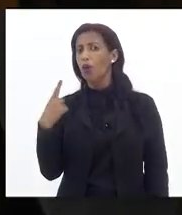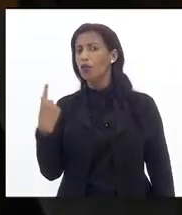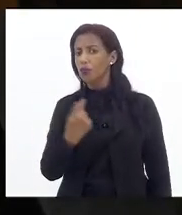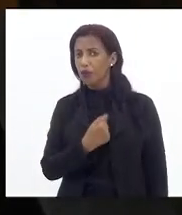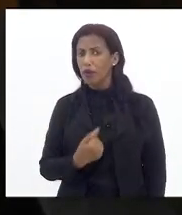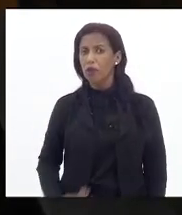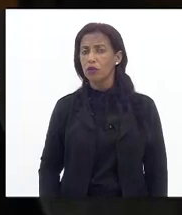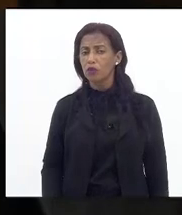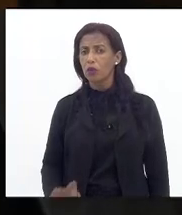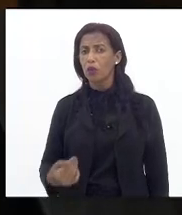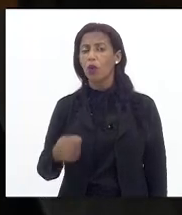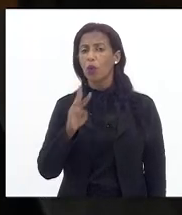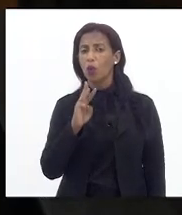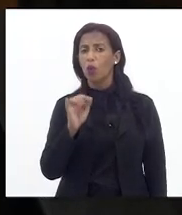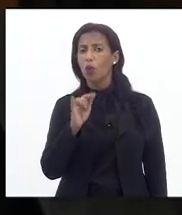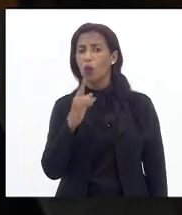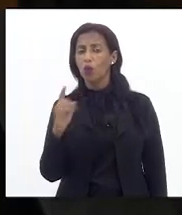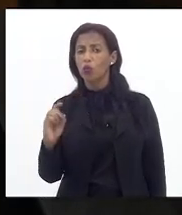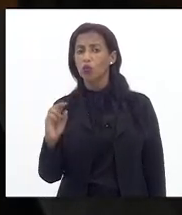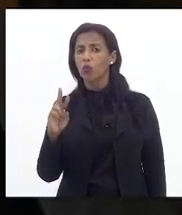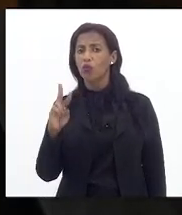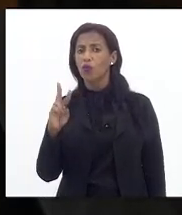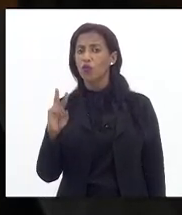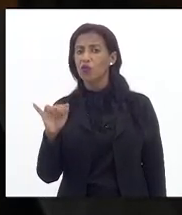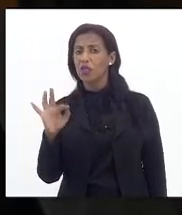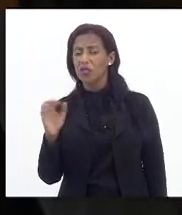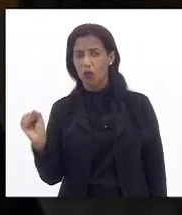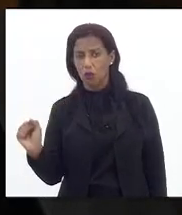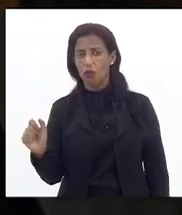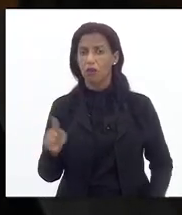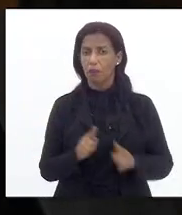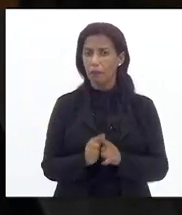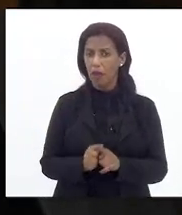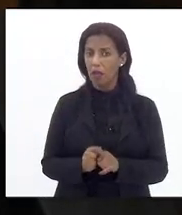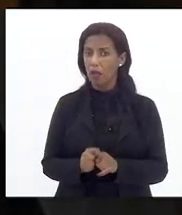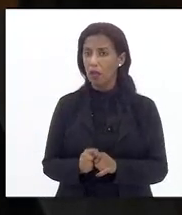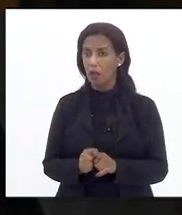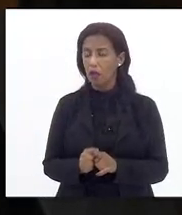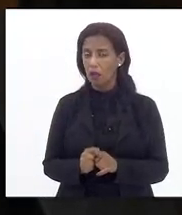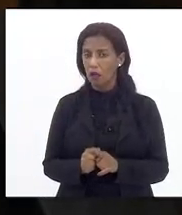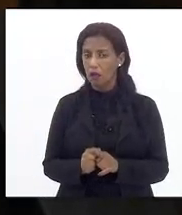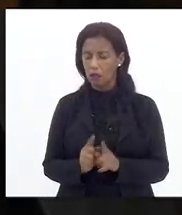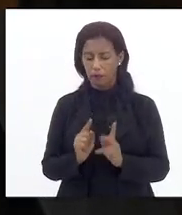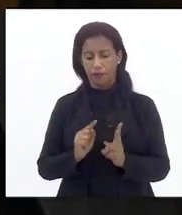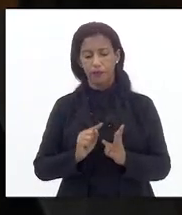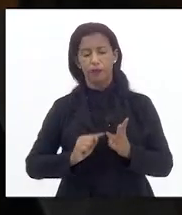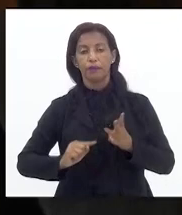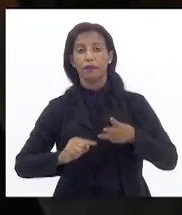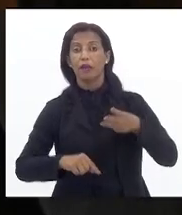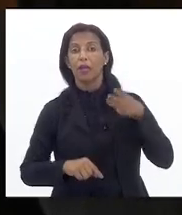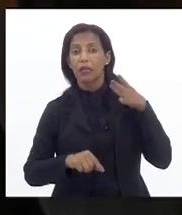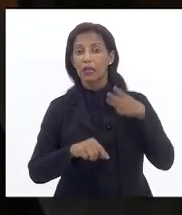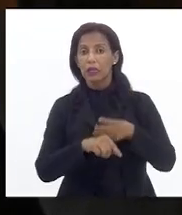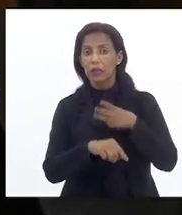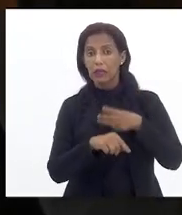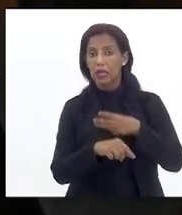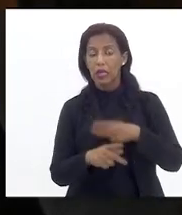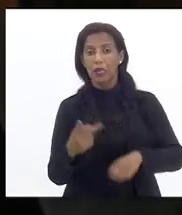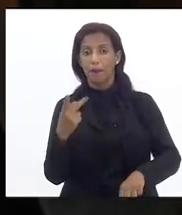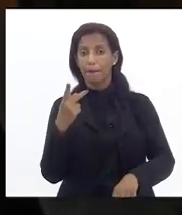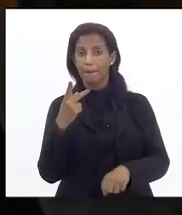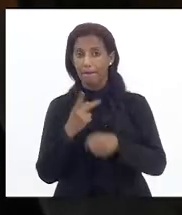ex-governador Wilson vídeo vamos ter coerência é a questão dos Trends existe uma